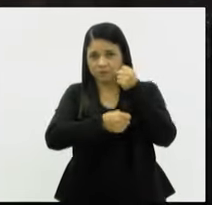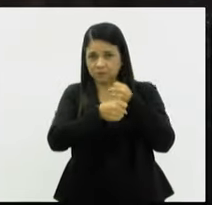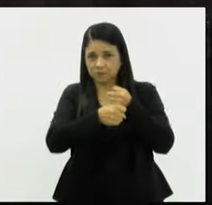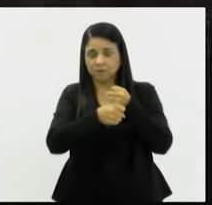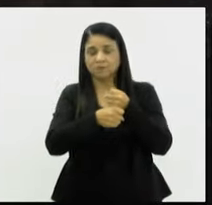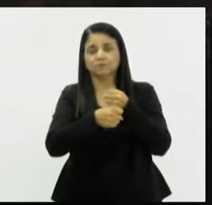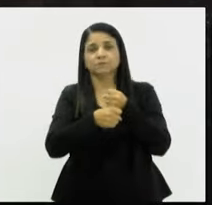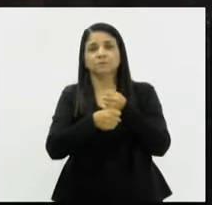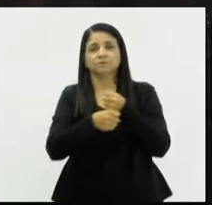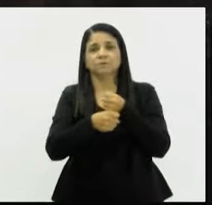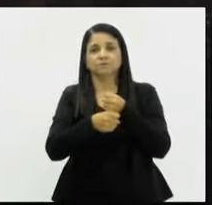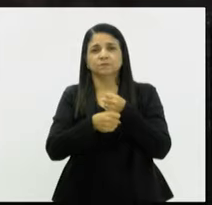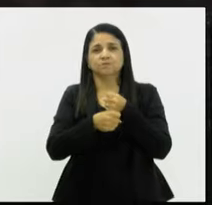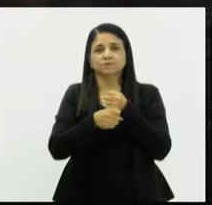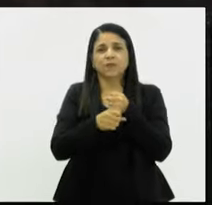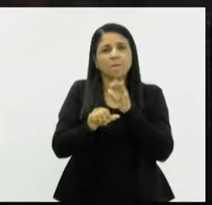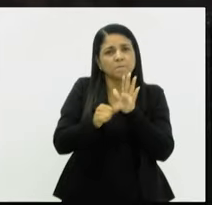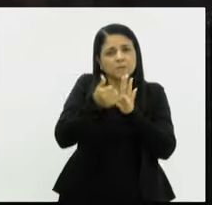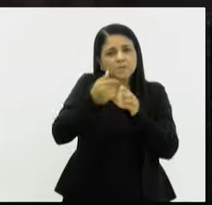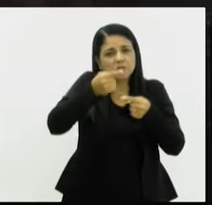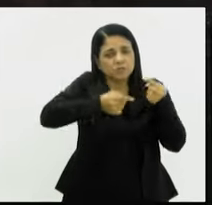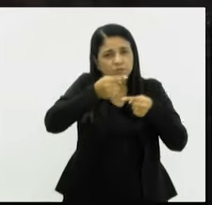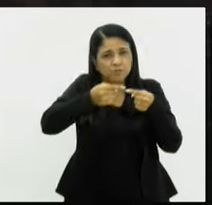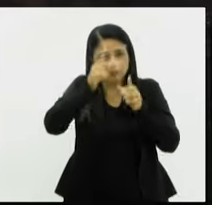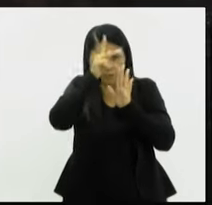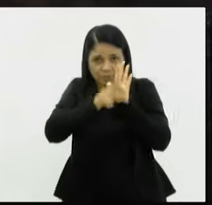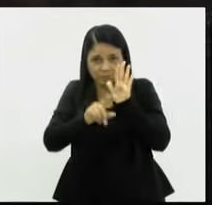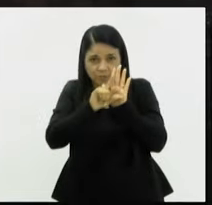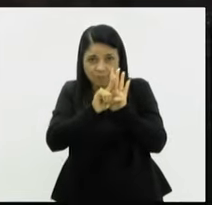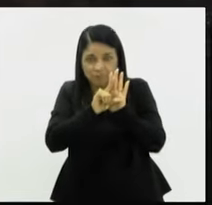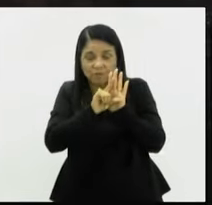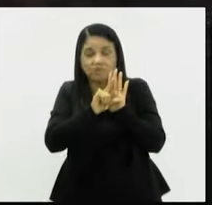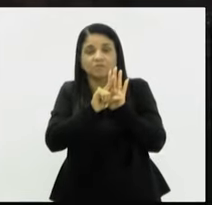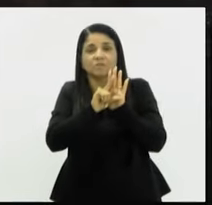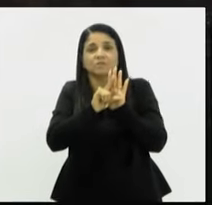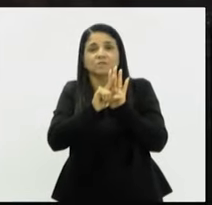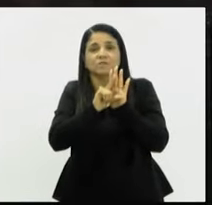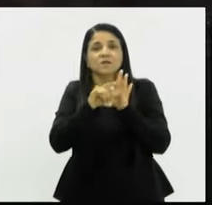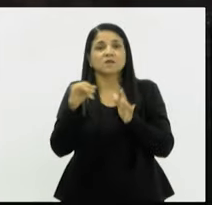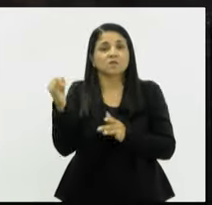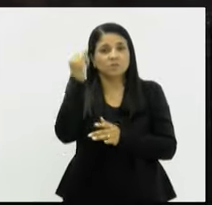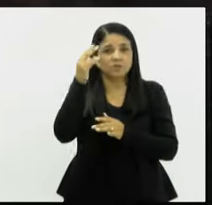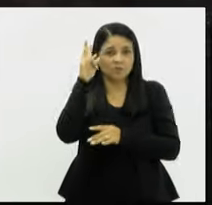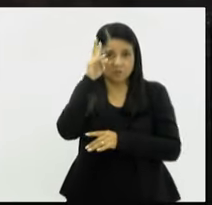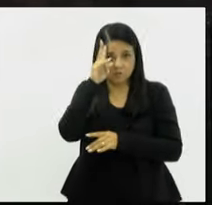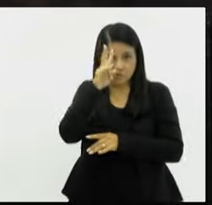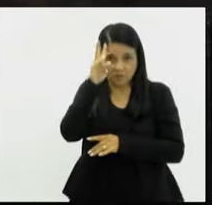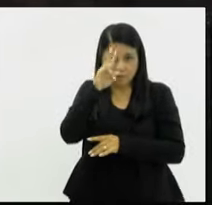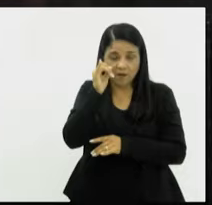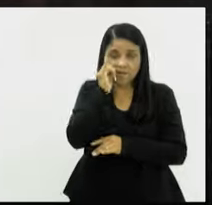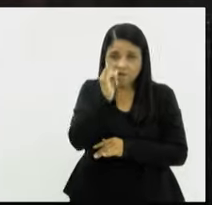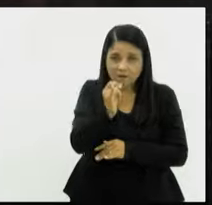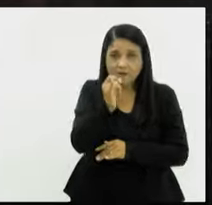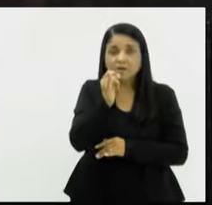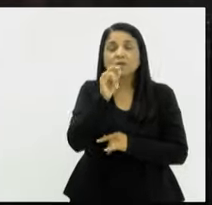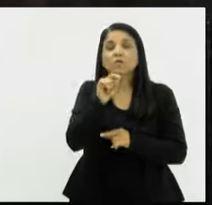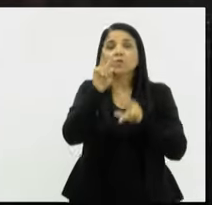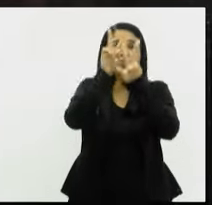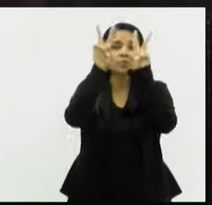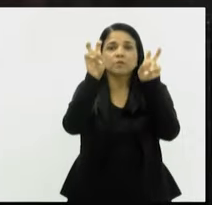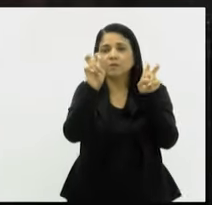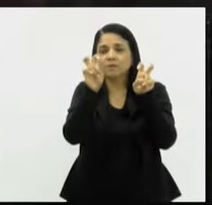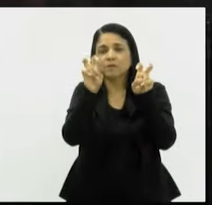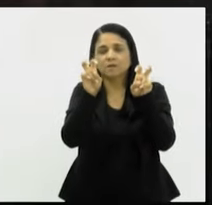quando fazíamos a primeira discussão desse projeto, inclusive, é importante lembrar que esse tema foi o